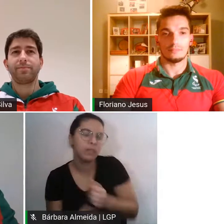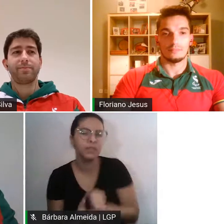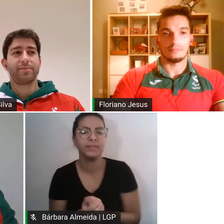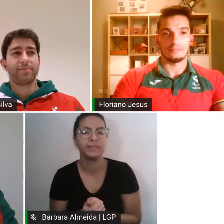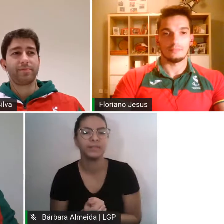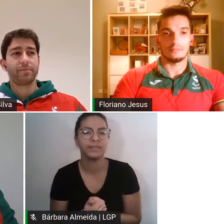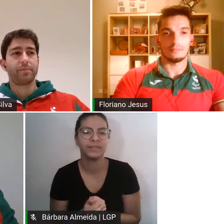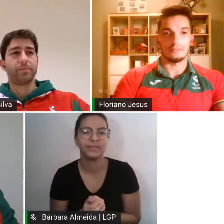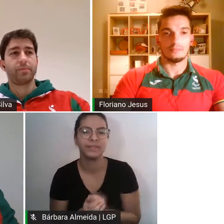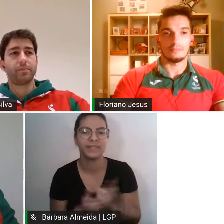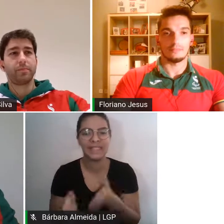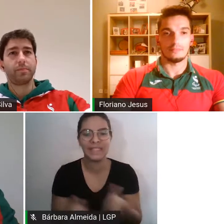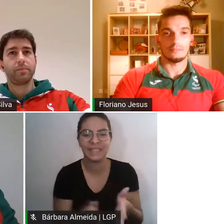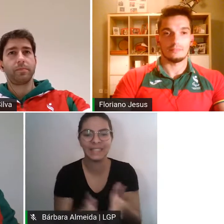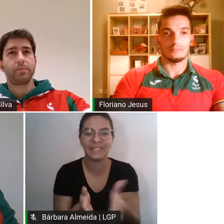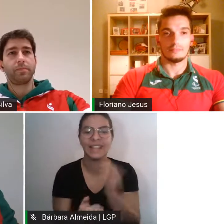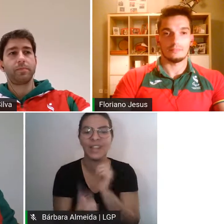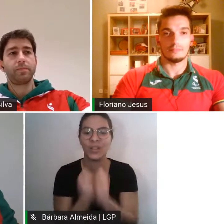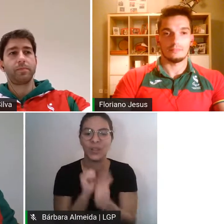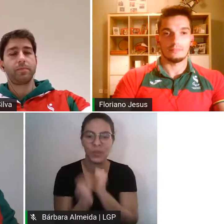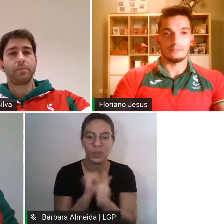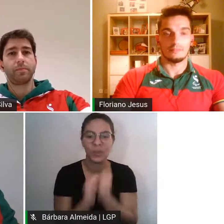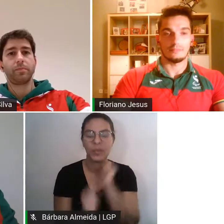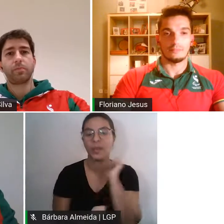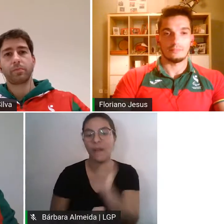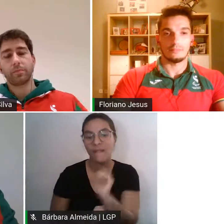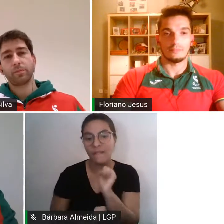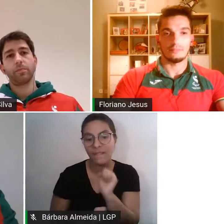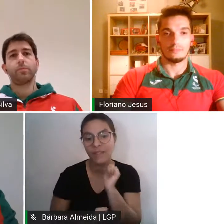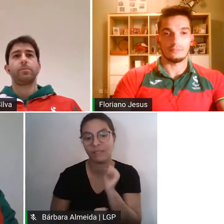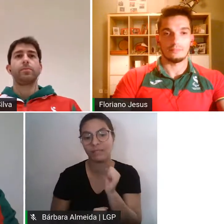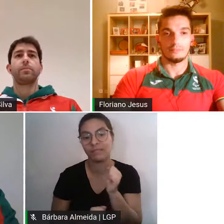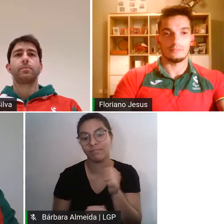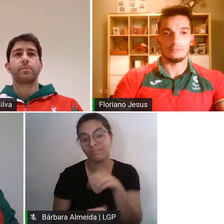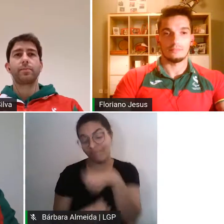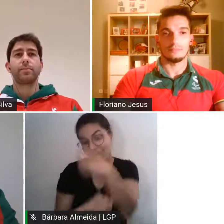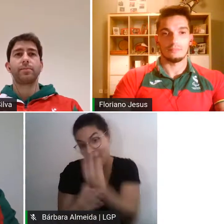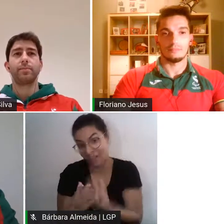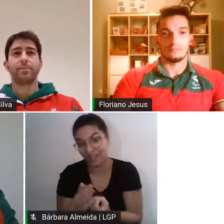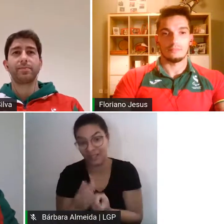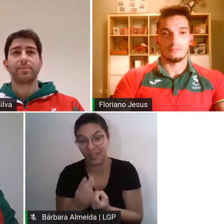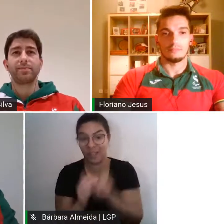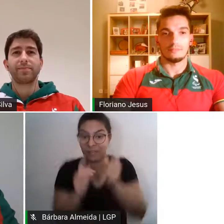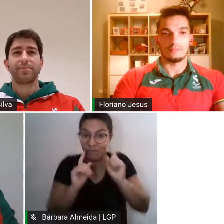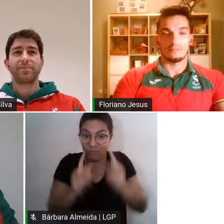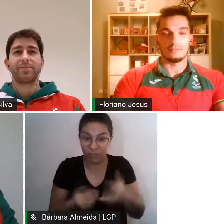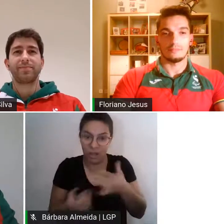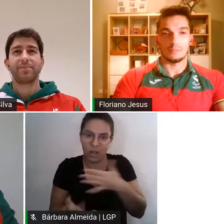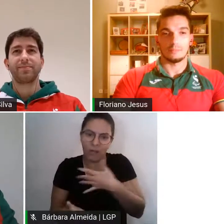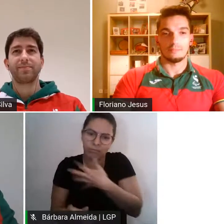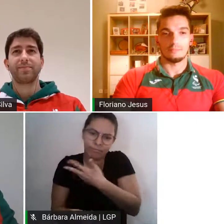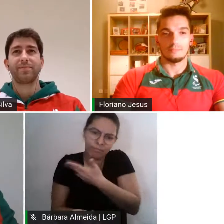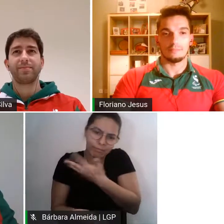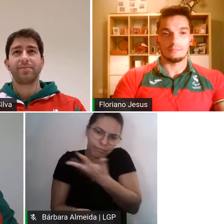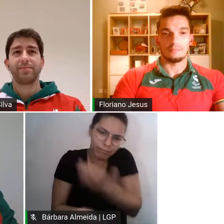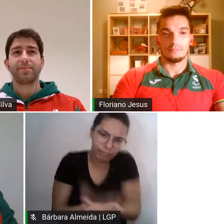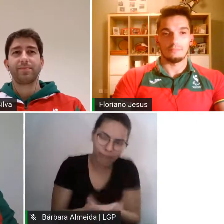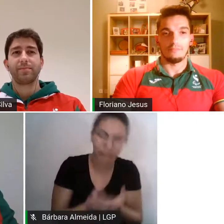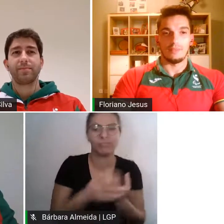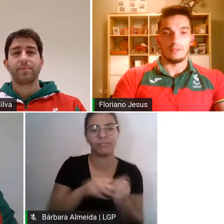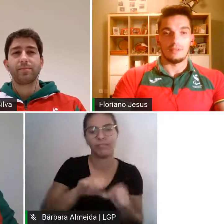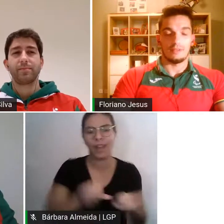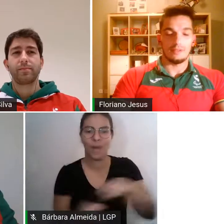a história da tua carreira desportiva desde a entrada para o basquete até à chegada à paracanoagem?